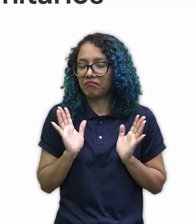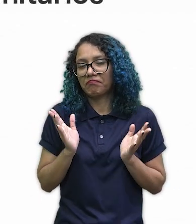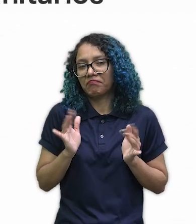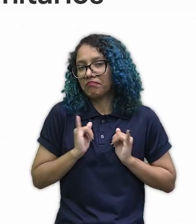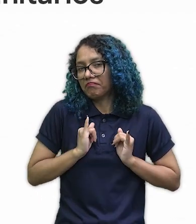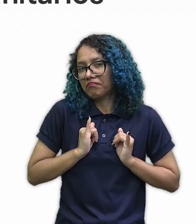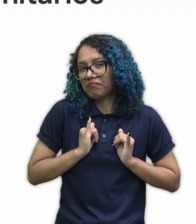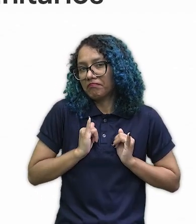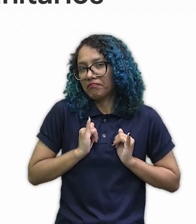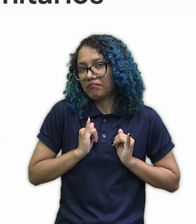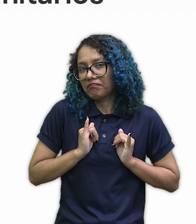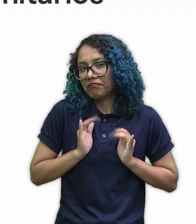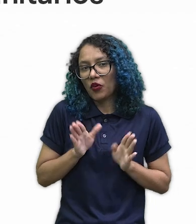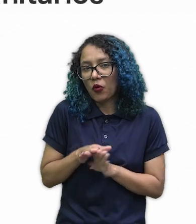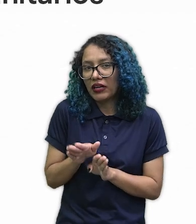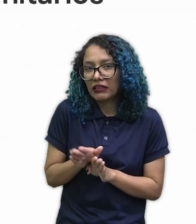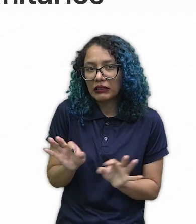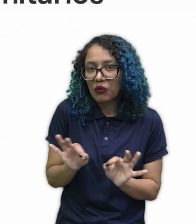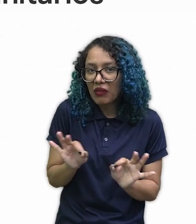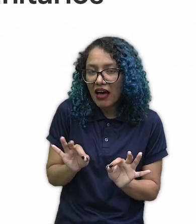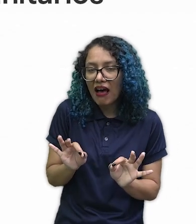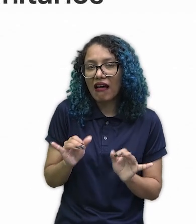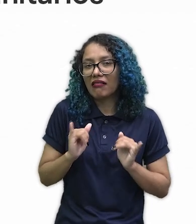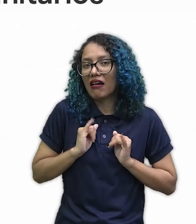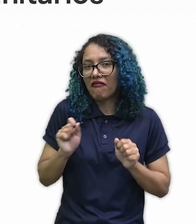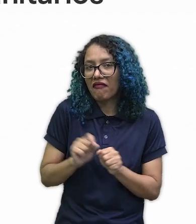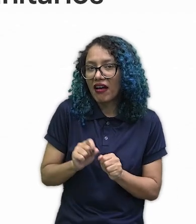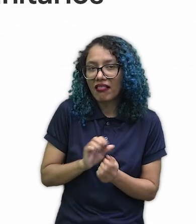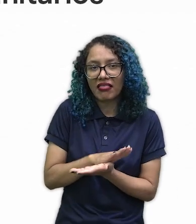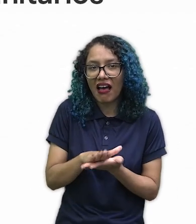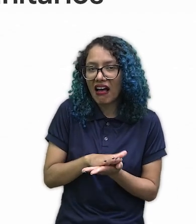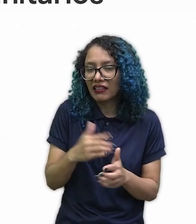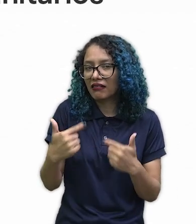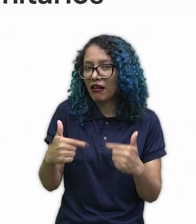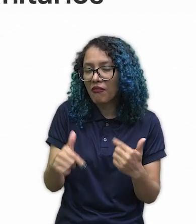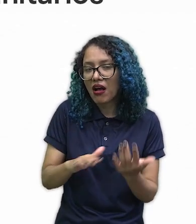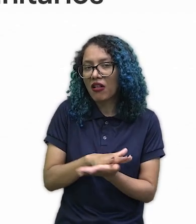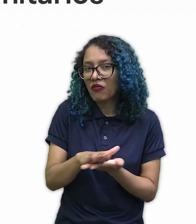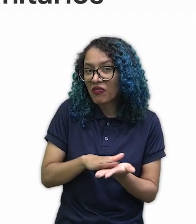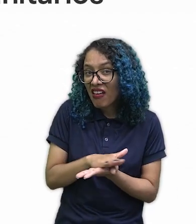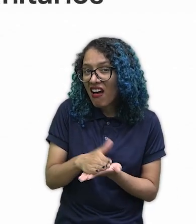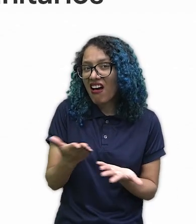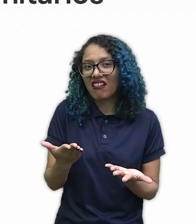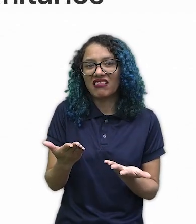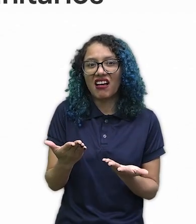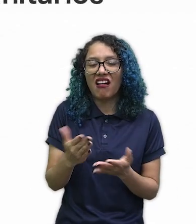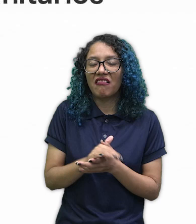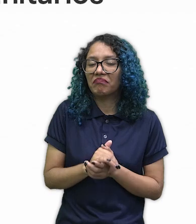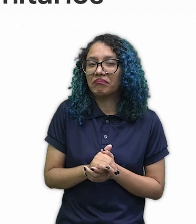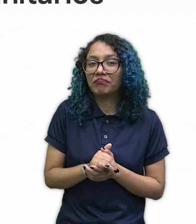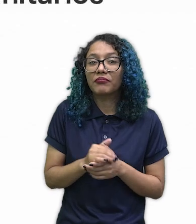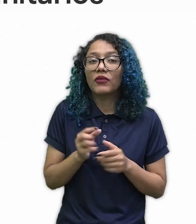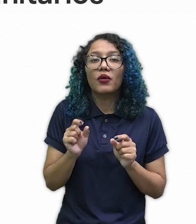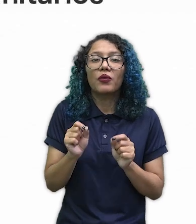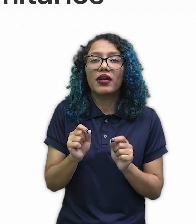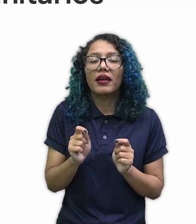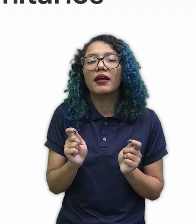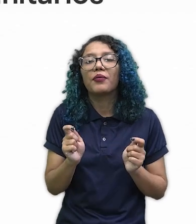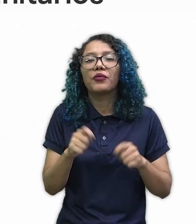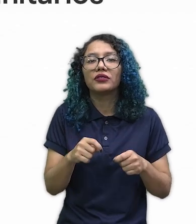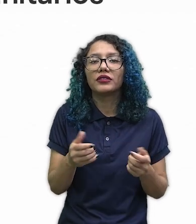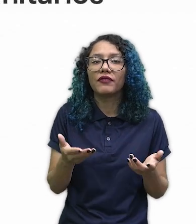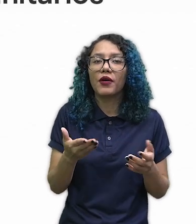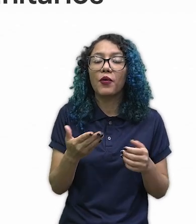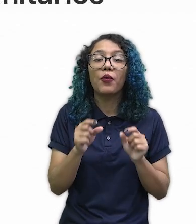soltos aí, sem fazer nada, sem nenhum tipo de trabalho, sem nenhum tipo de atividade educativa, eles vão